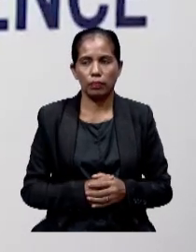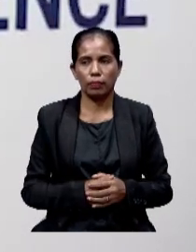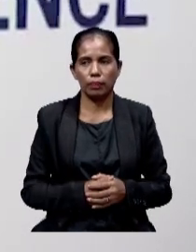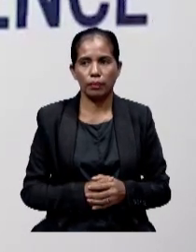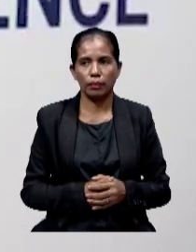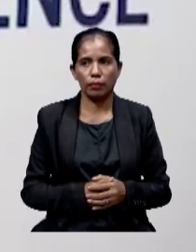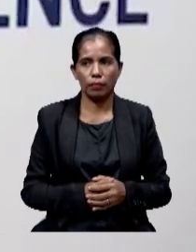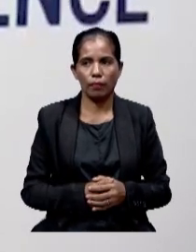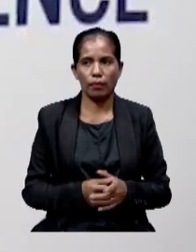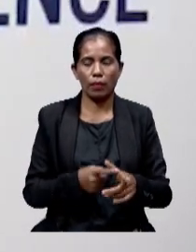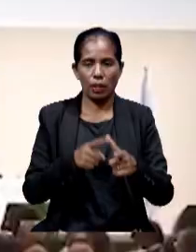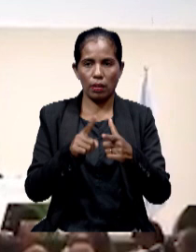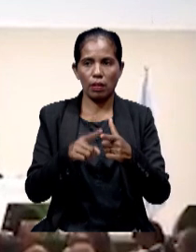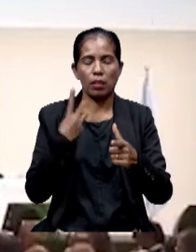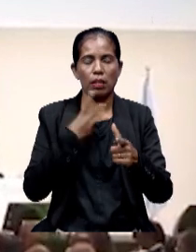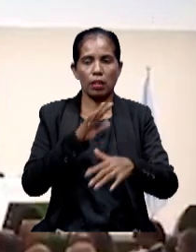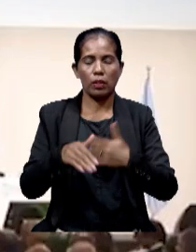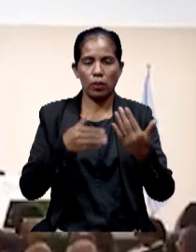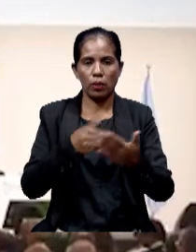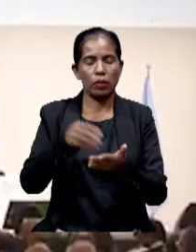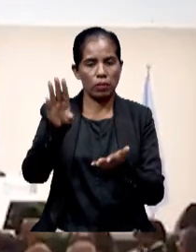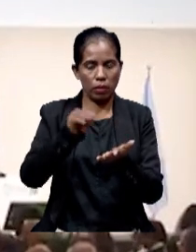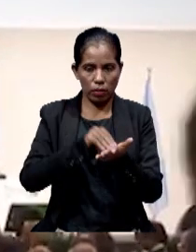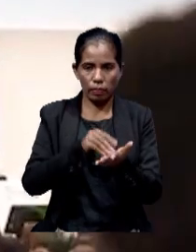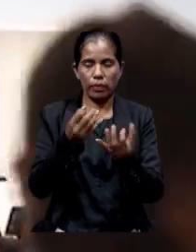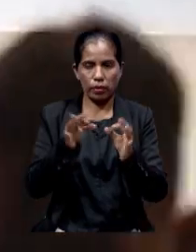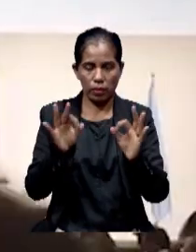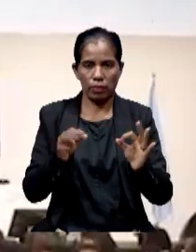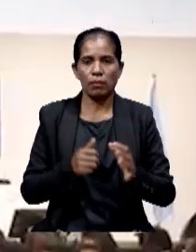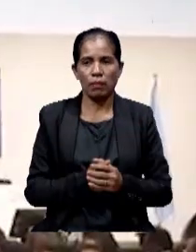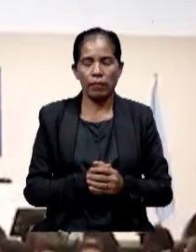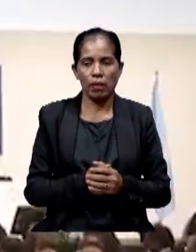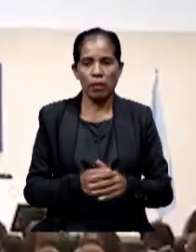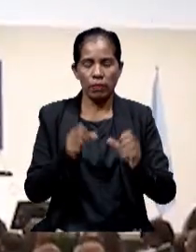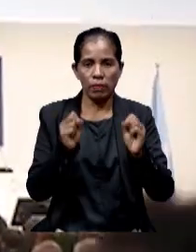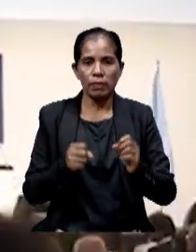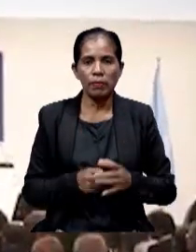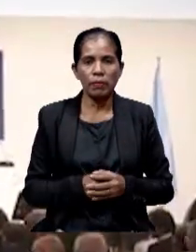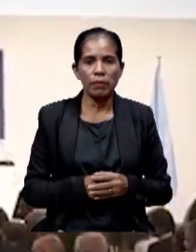14, não vem uma que o todo adopta a Tiana. Ainda não é hoje, mas a tu